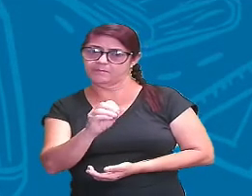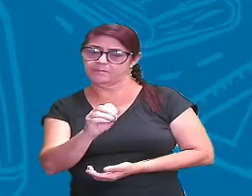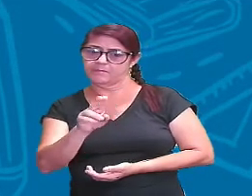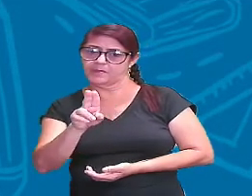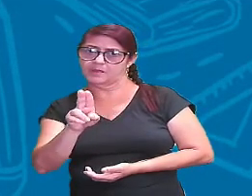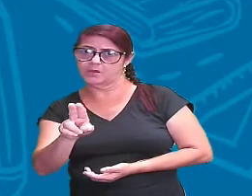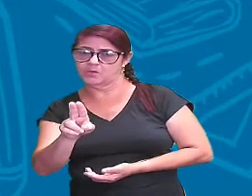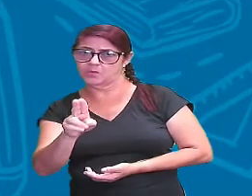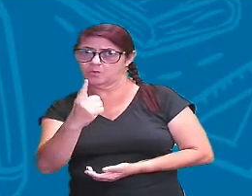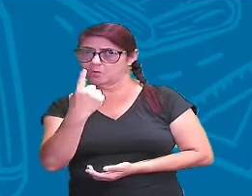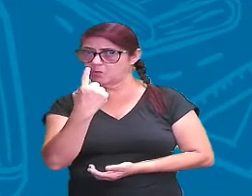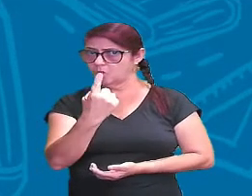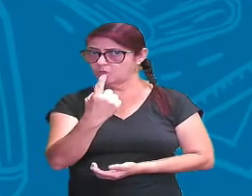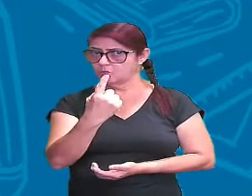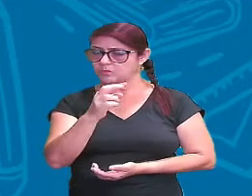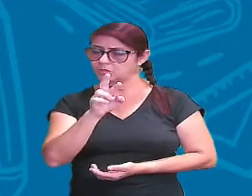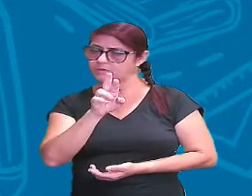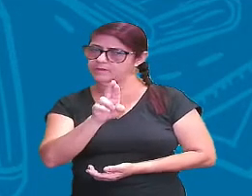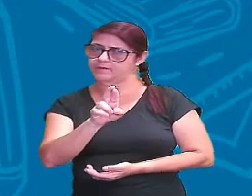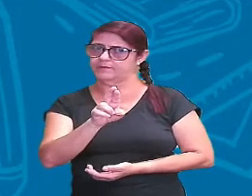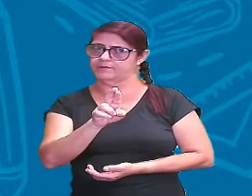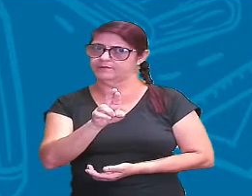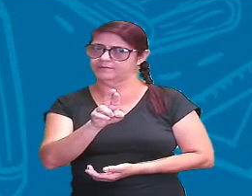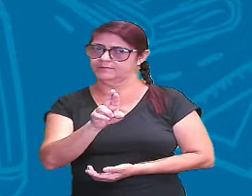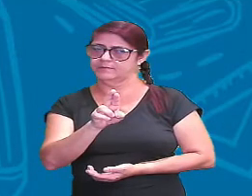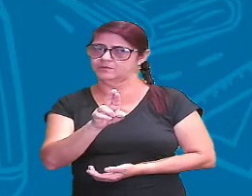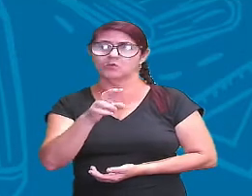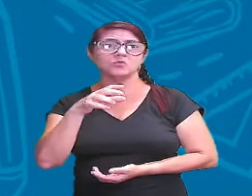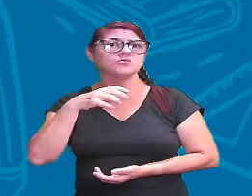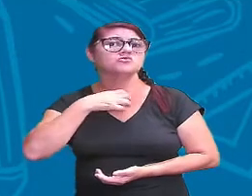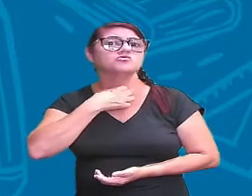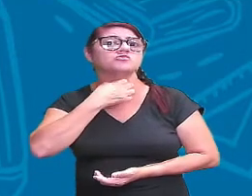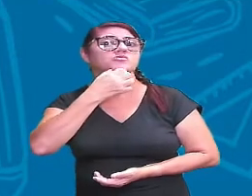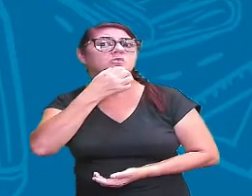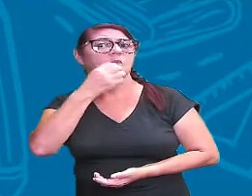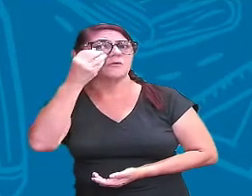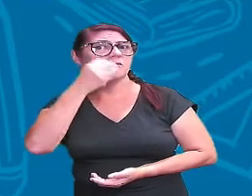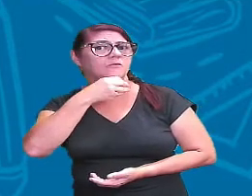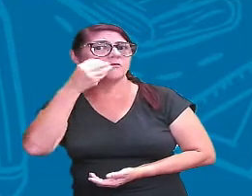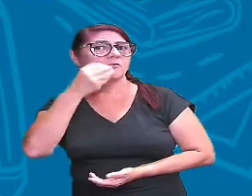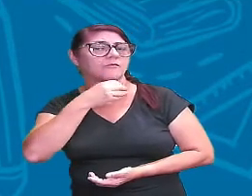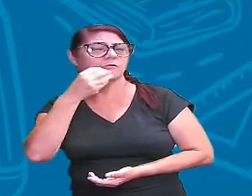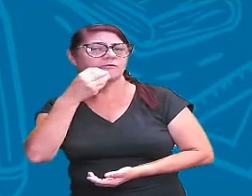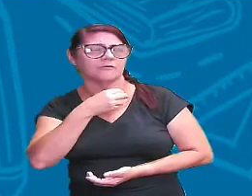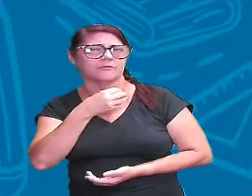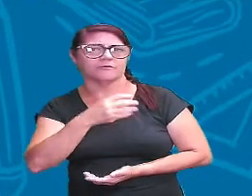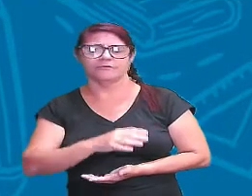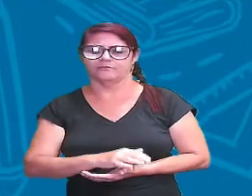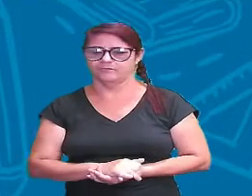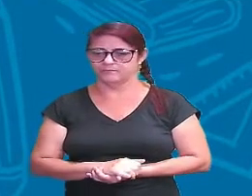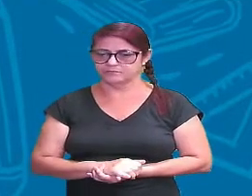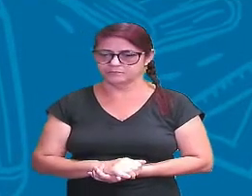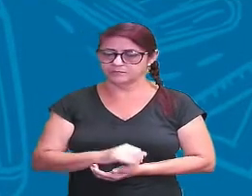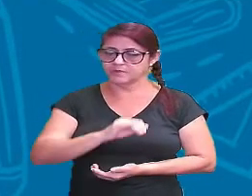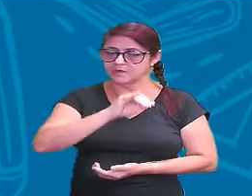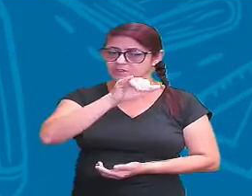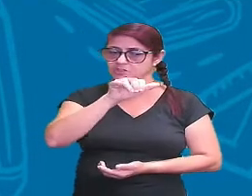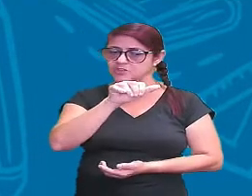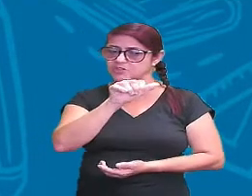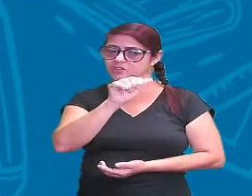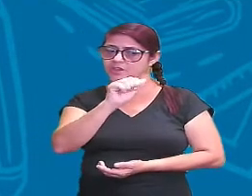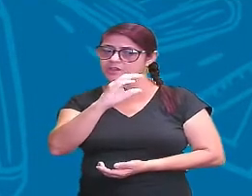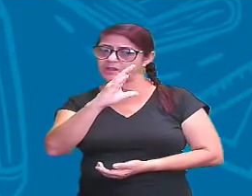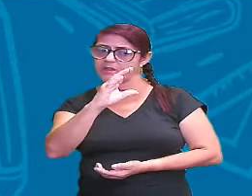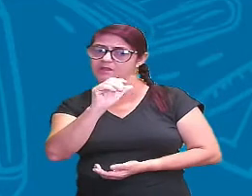vou colocar um R só, porque tem o som fraco. Na palavra